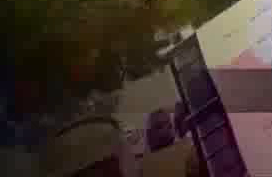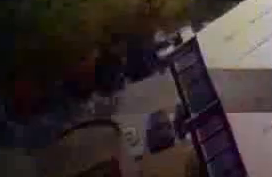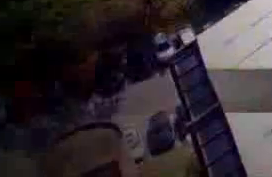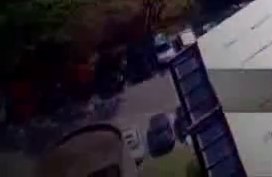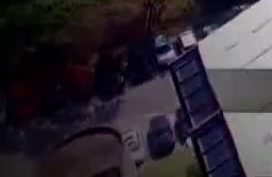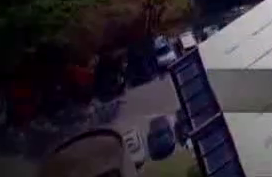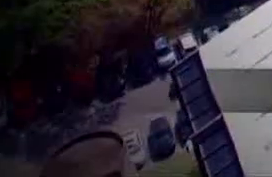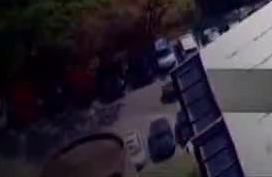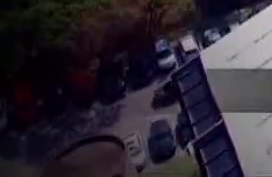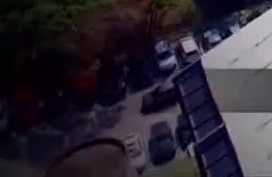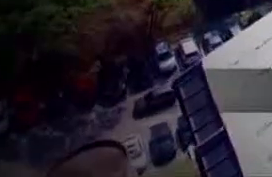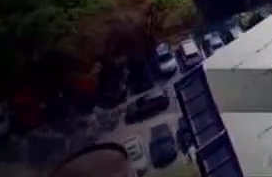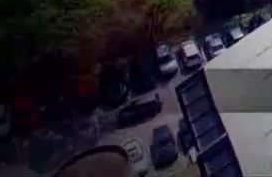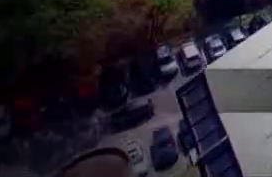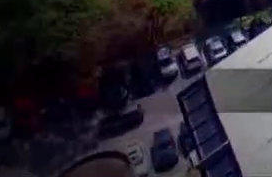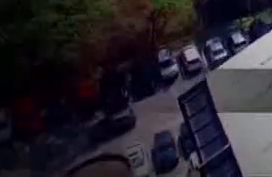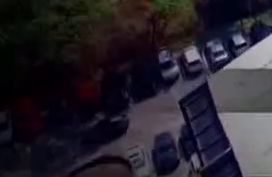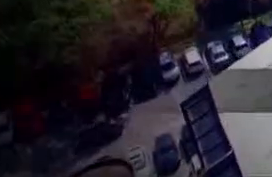Brasil